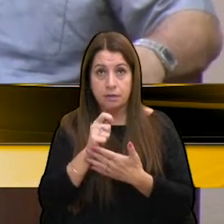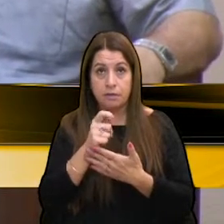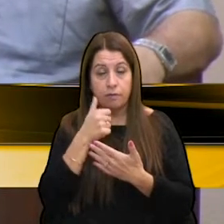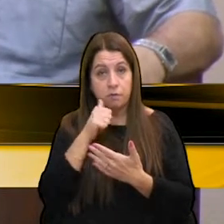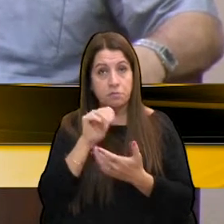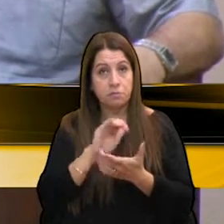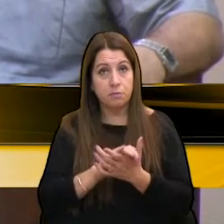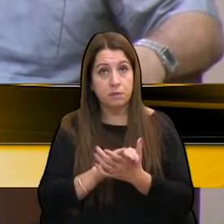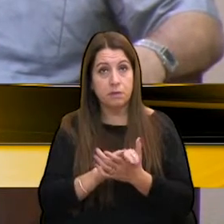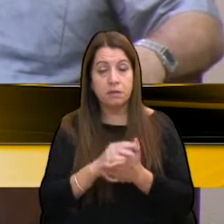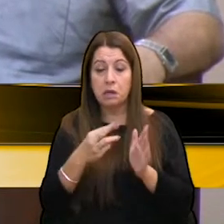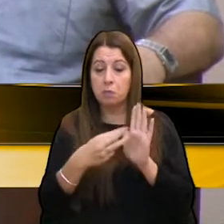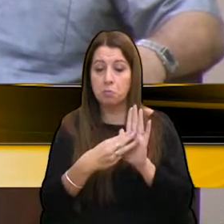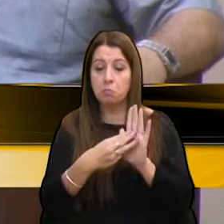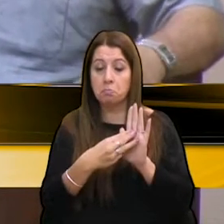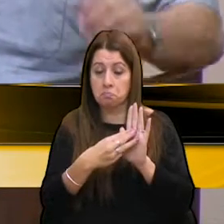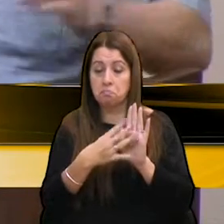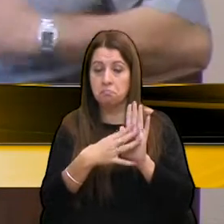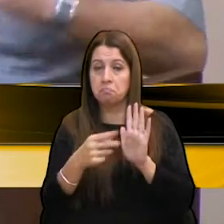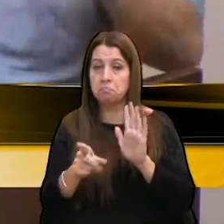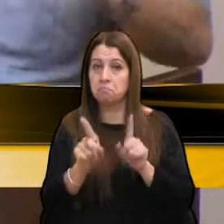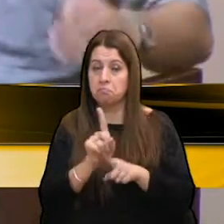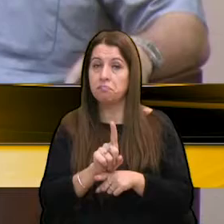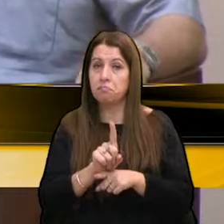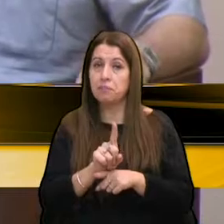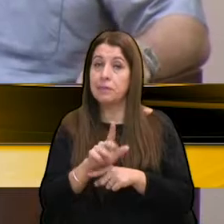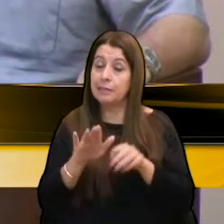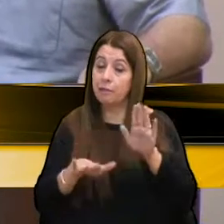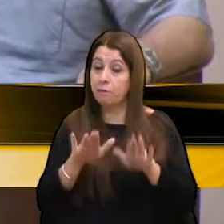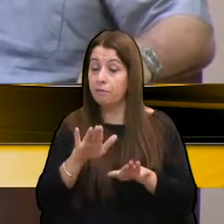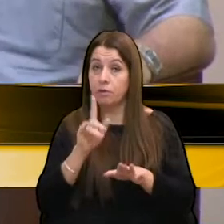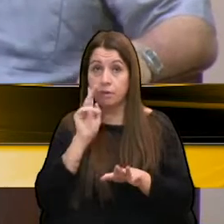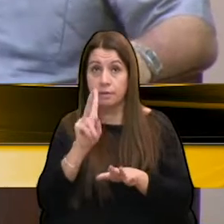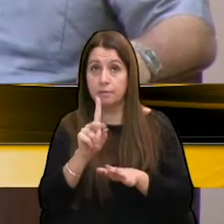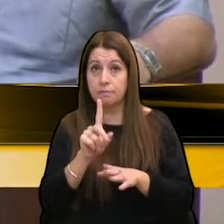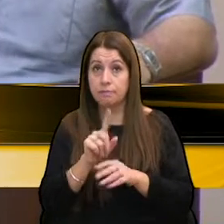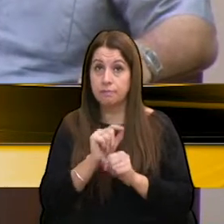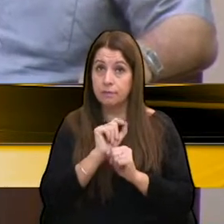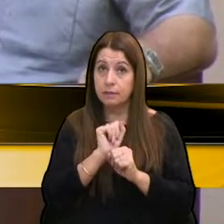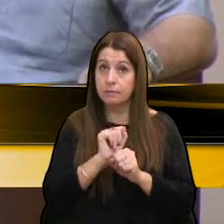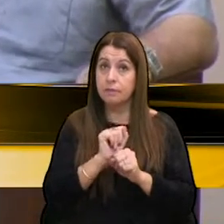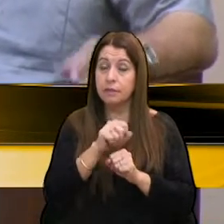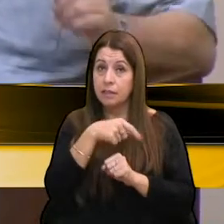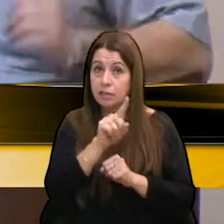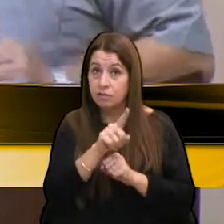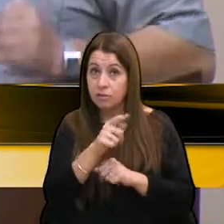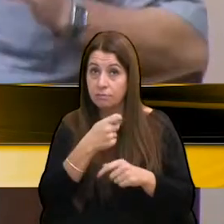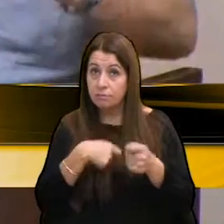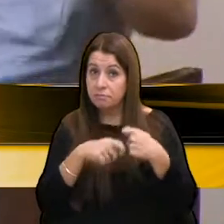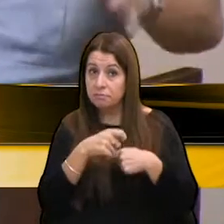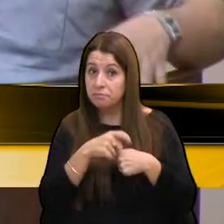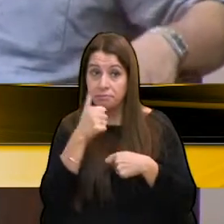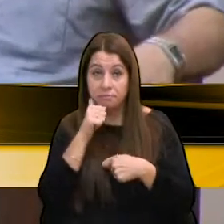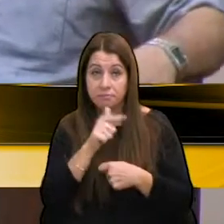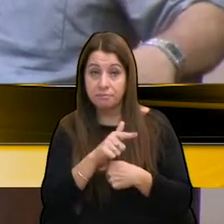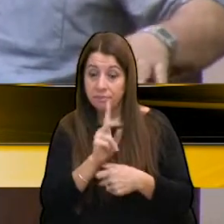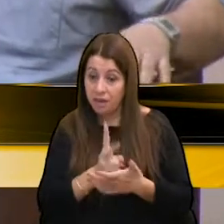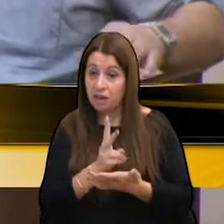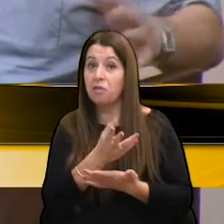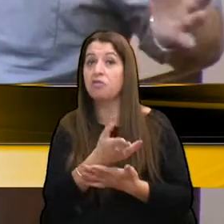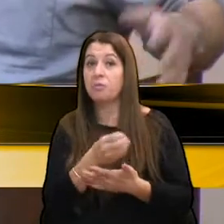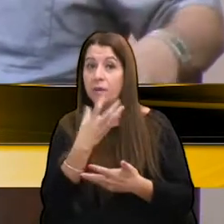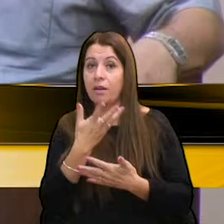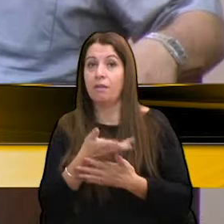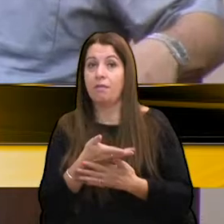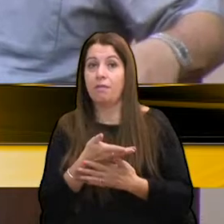primeira-dama, exemplar, talvez o prefeito vai segurar um pouquinho o freio e deixar ela administrar que a coisa anda daí.